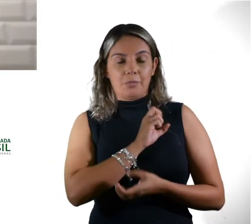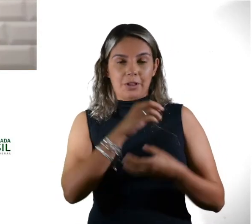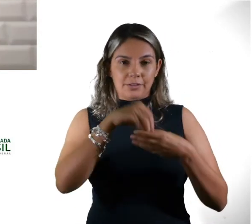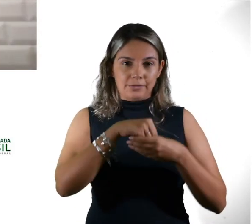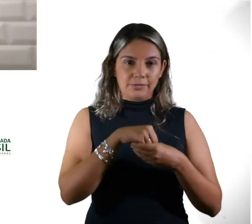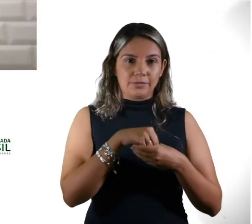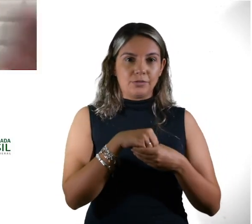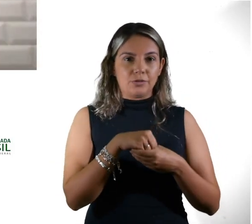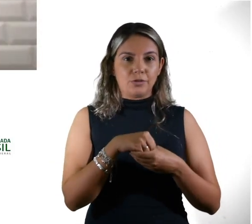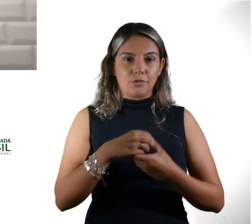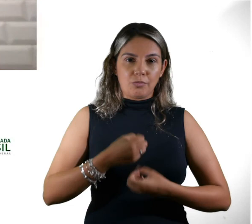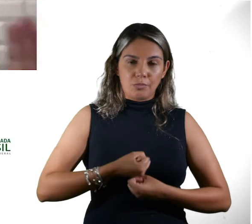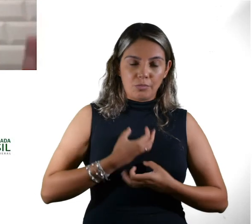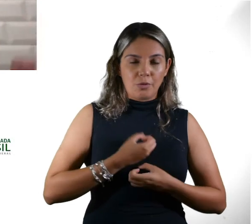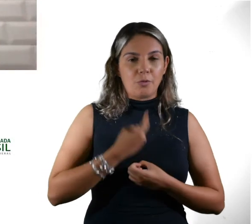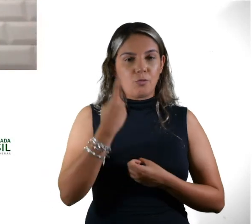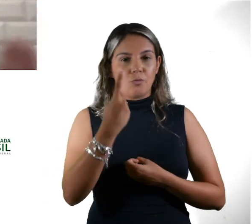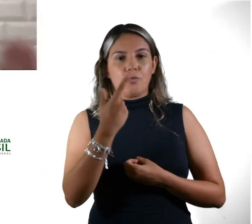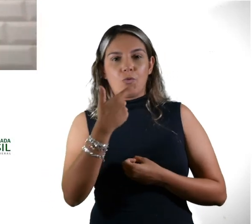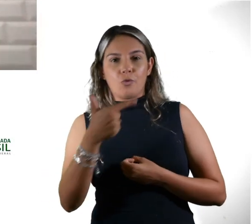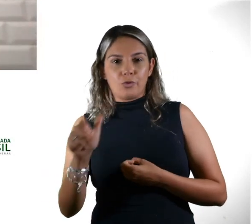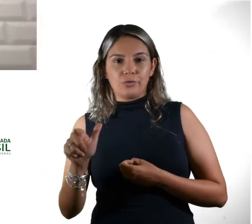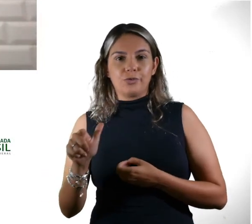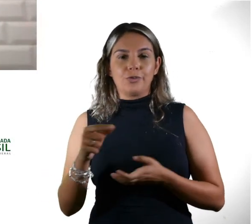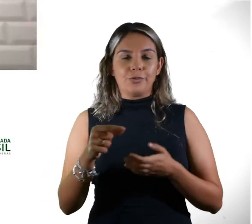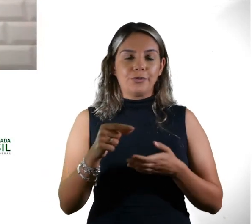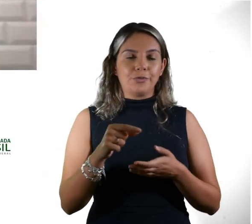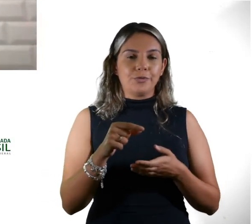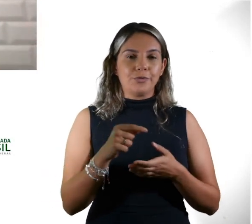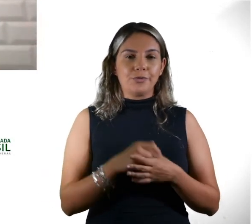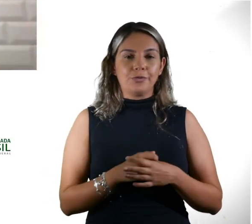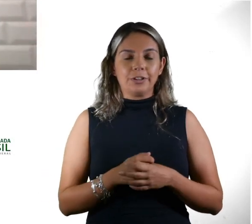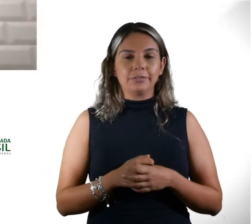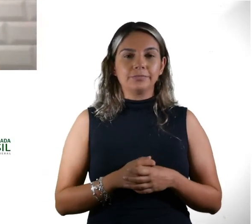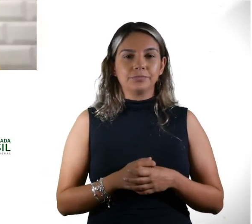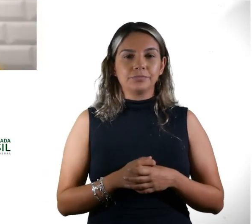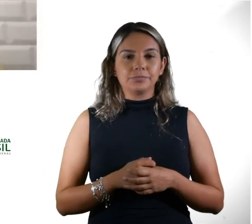romance, porque são poemas de uma outra autora, não é?